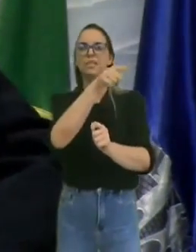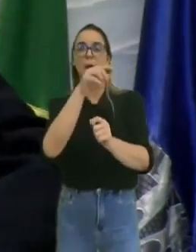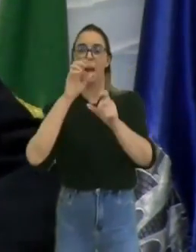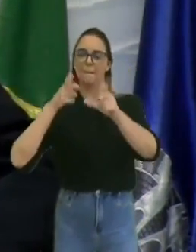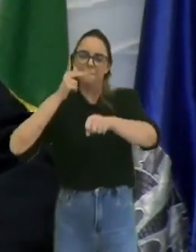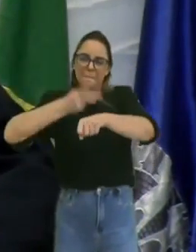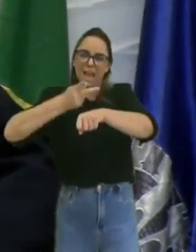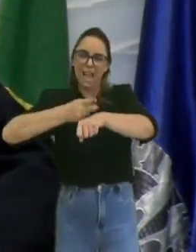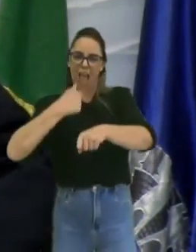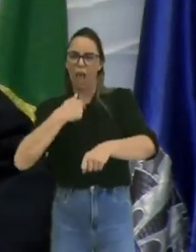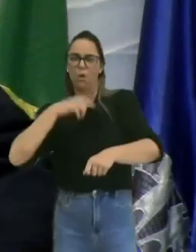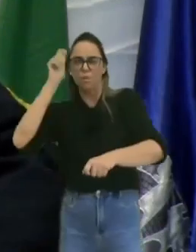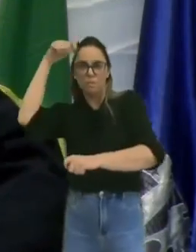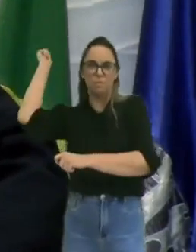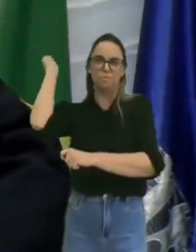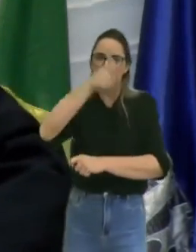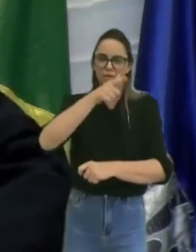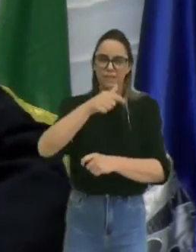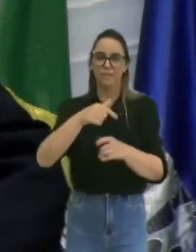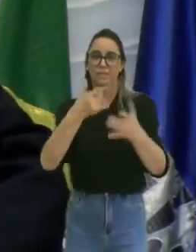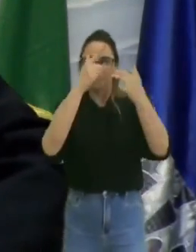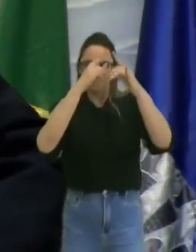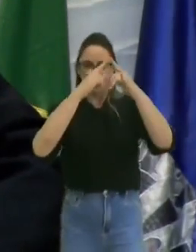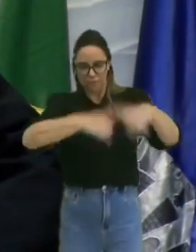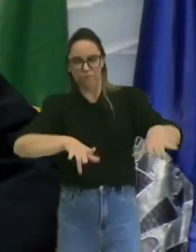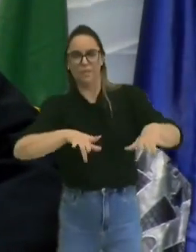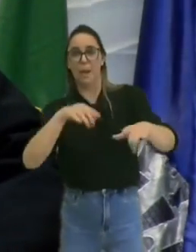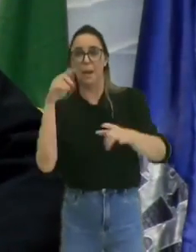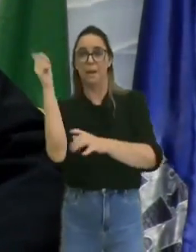eu acabei com o império com a peteca!